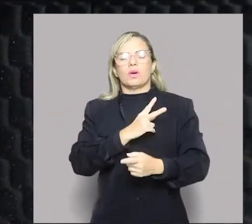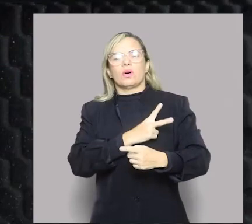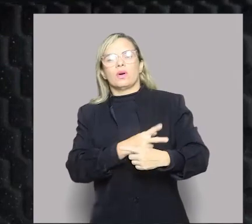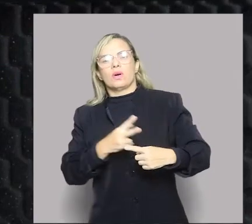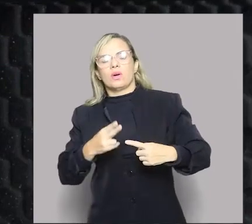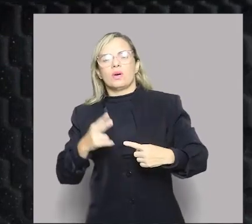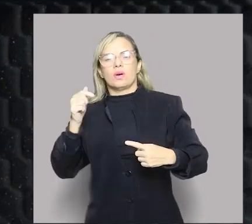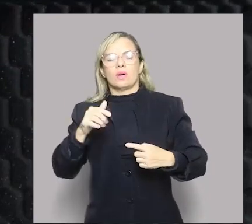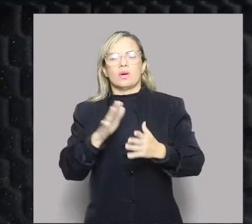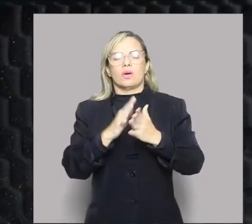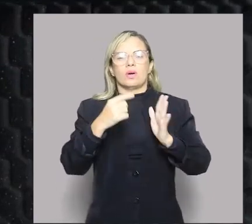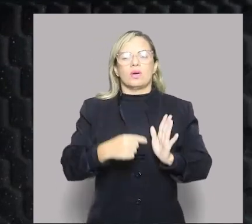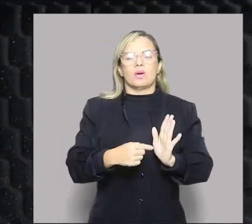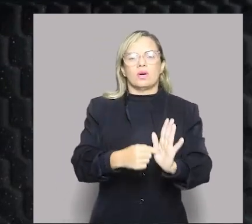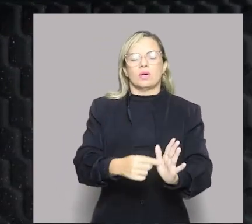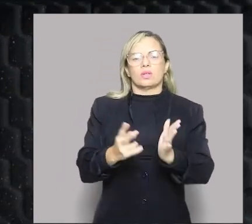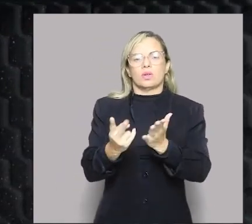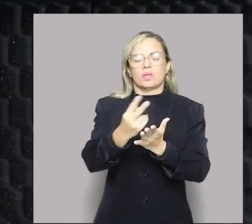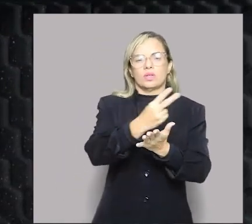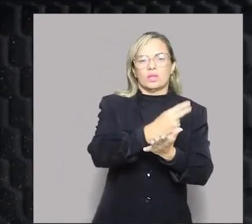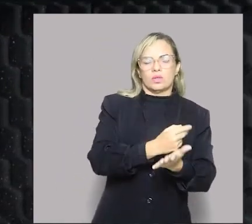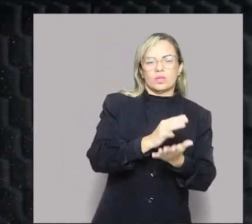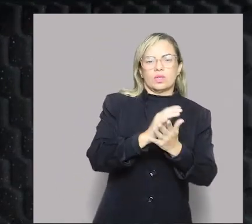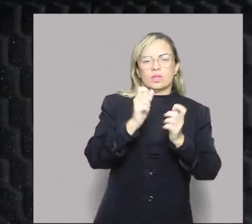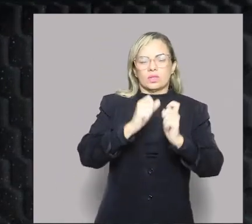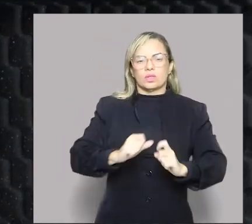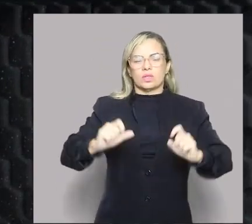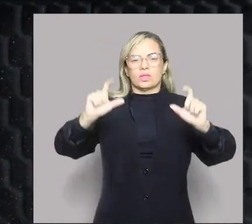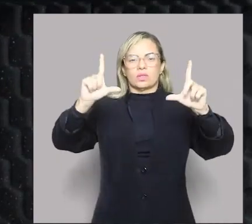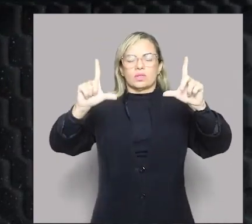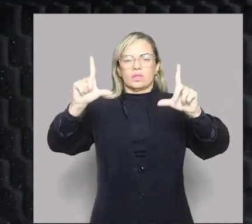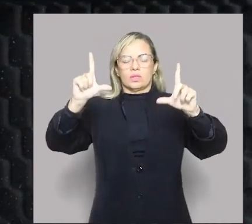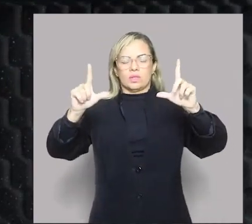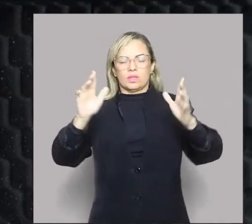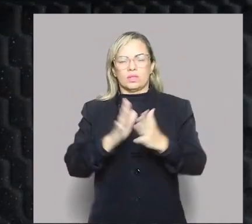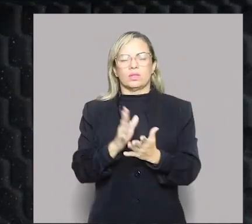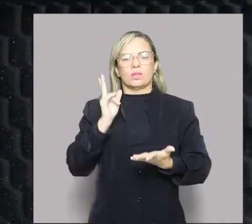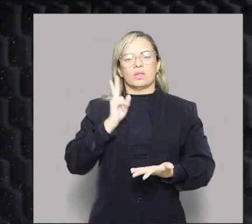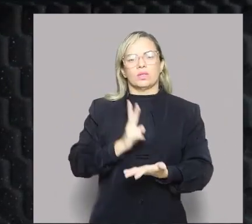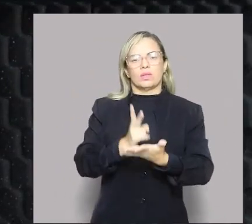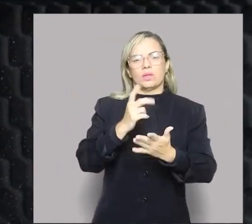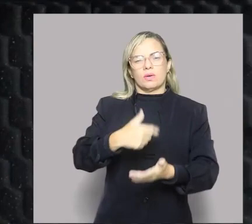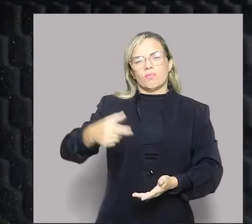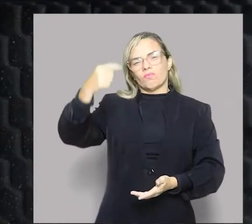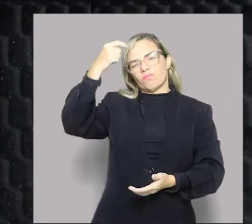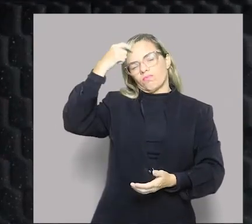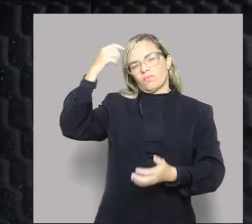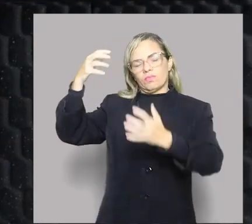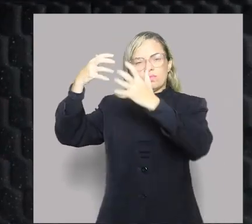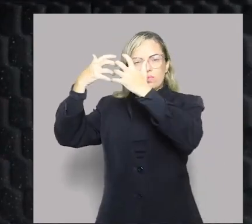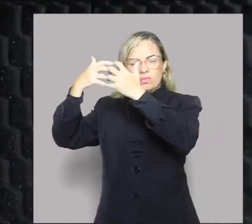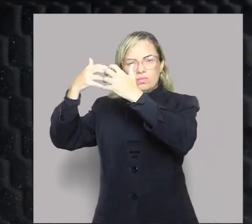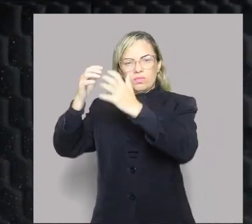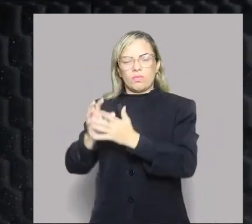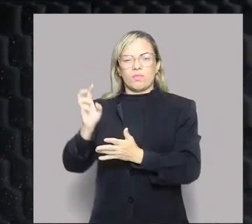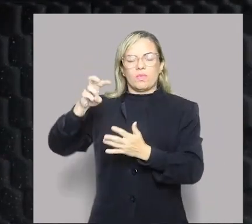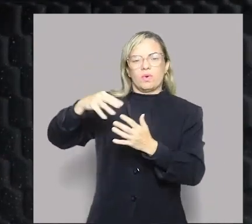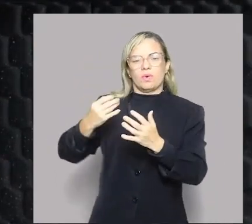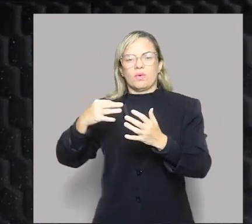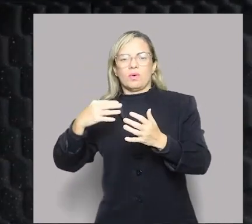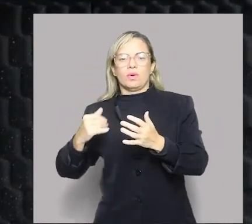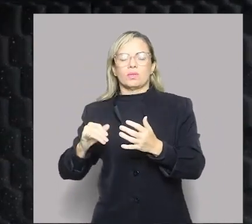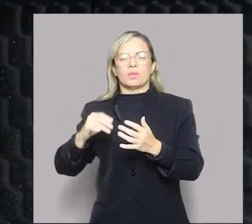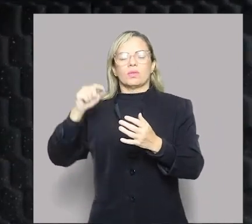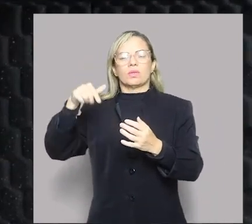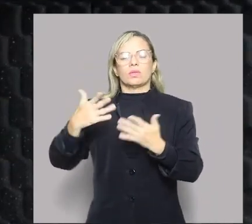sempre trazem, até os desenhos animados, né, até as animações hoje, elas sempre trazem uma reflexão, o que a gente chama de mote. Elas sempre